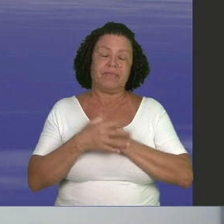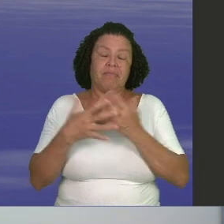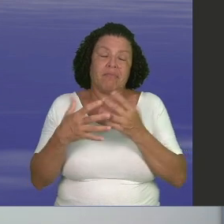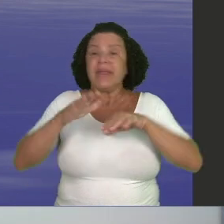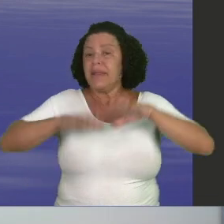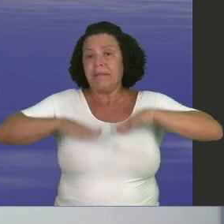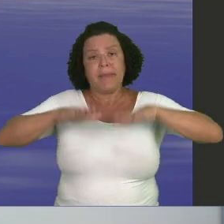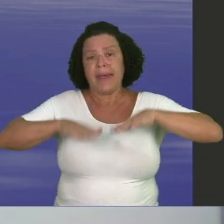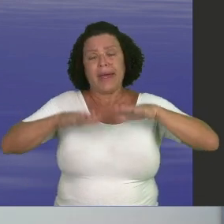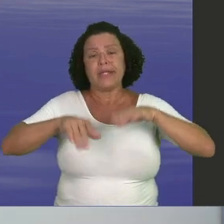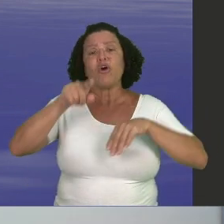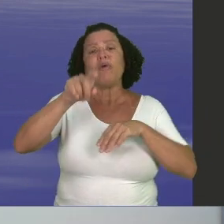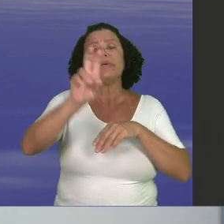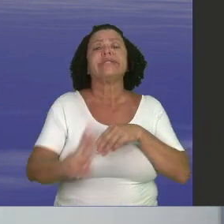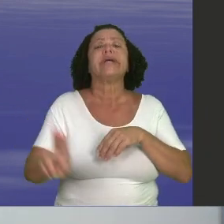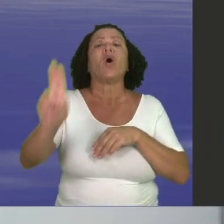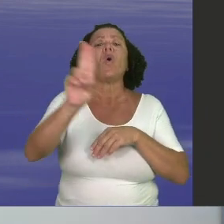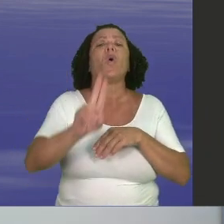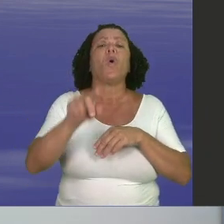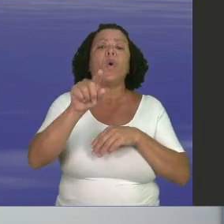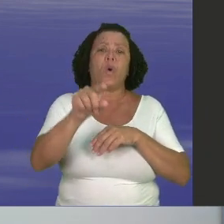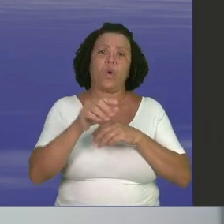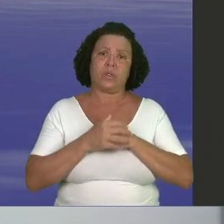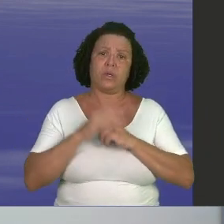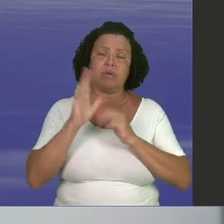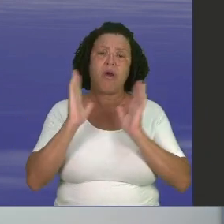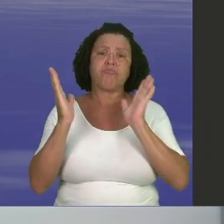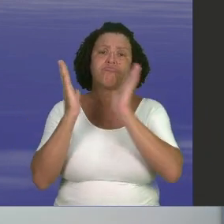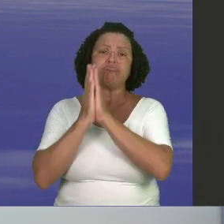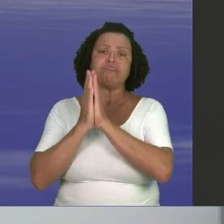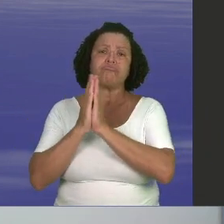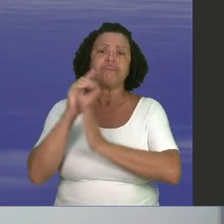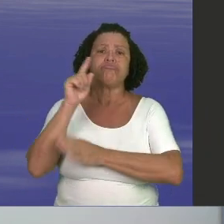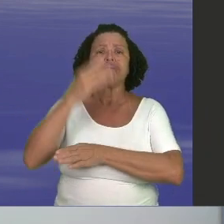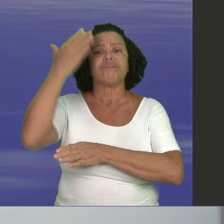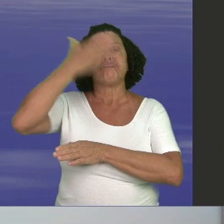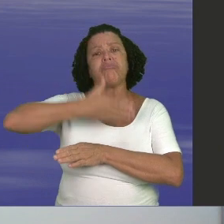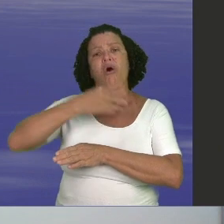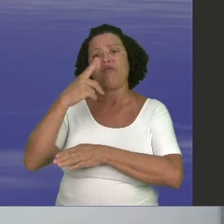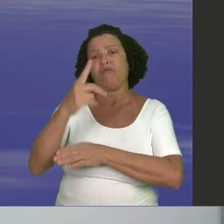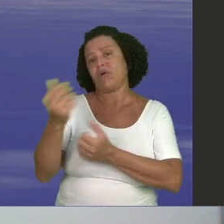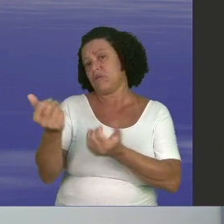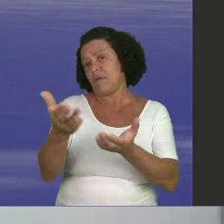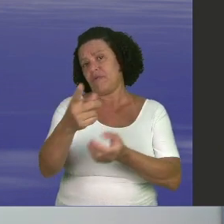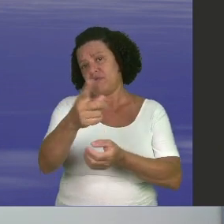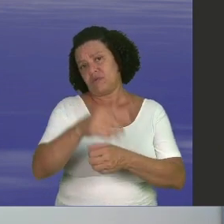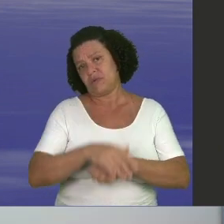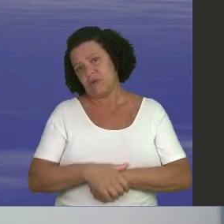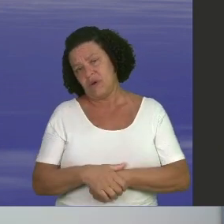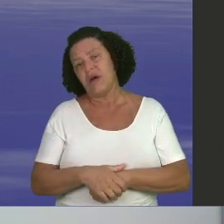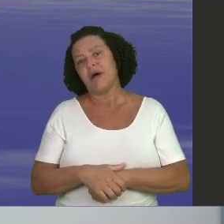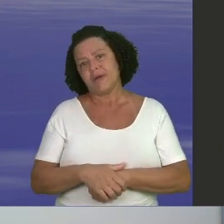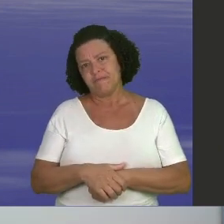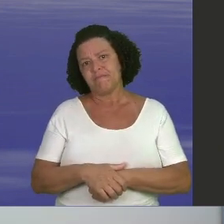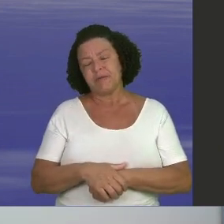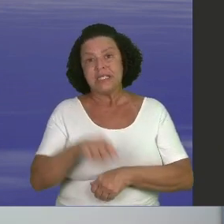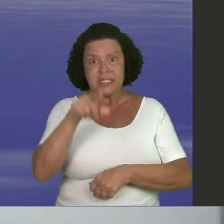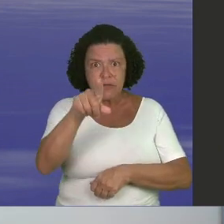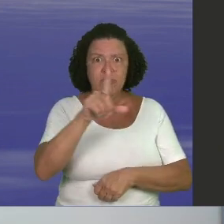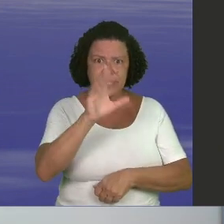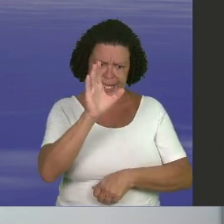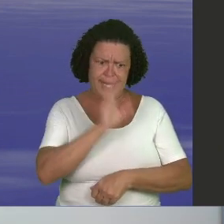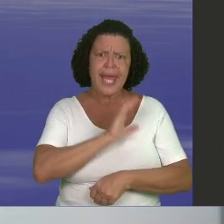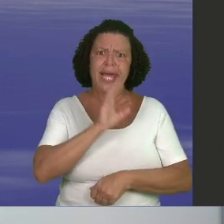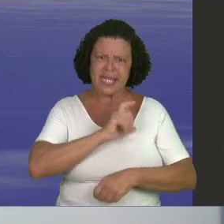depende como você use e como você enfrente essa prova que será dada. Porque se você for uma pessoa rica de